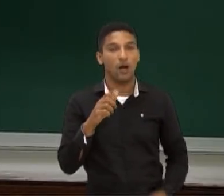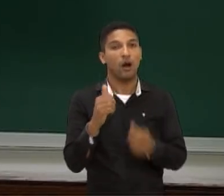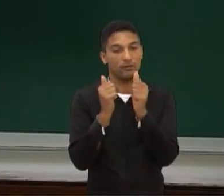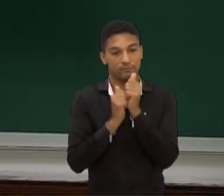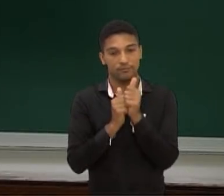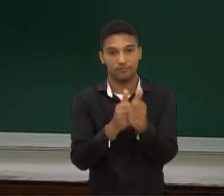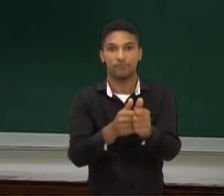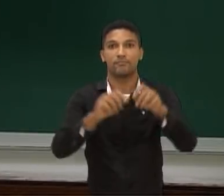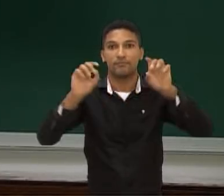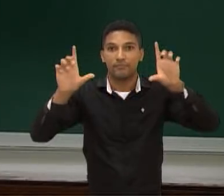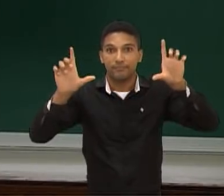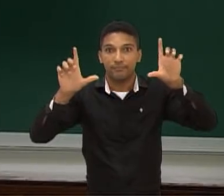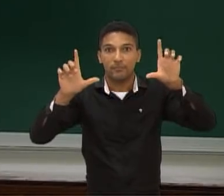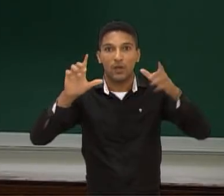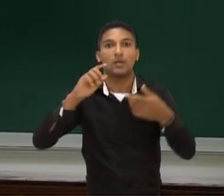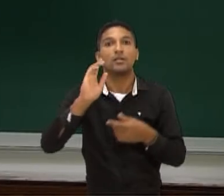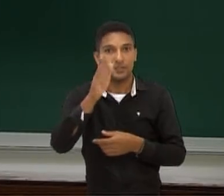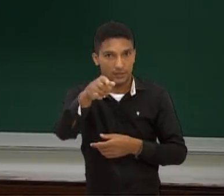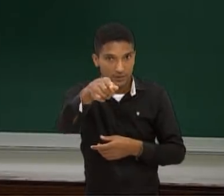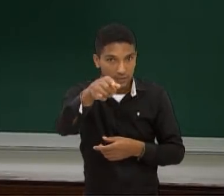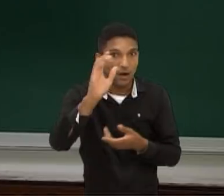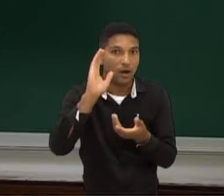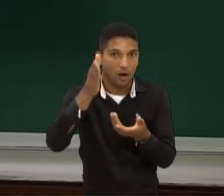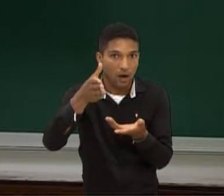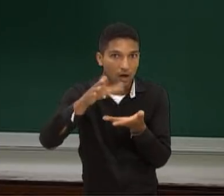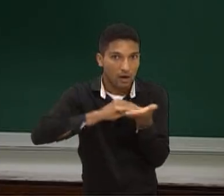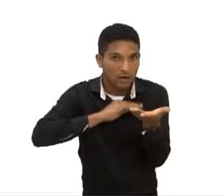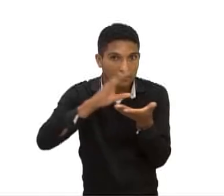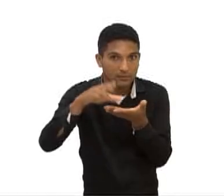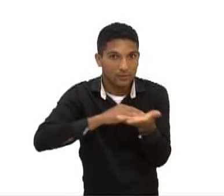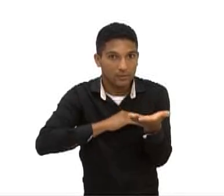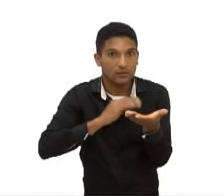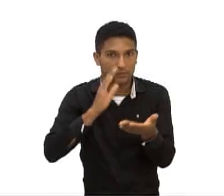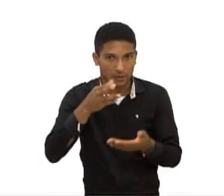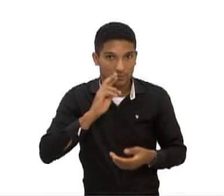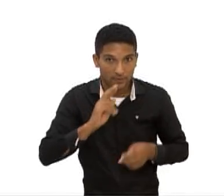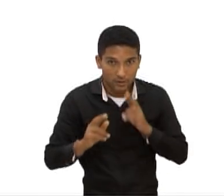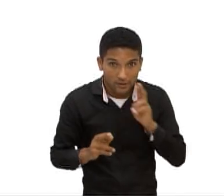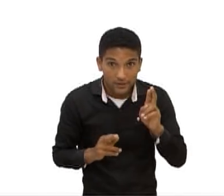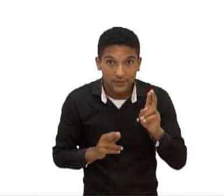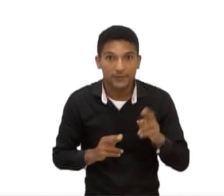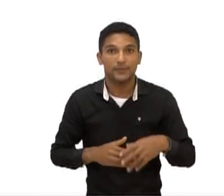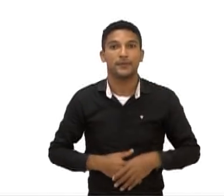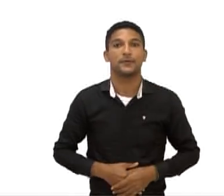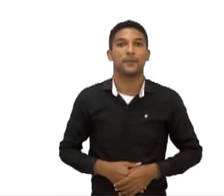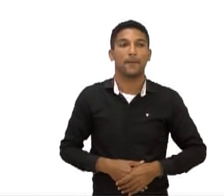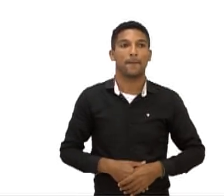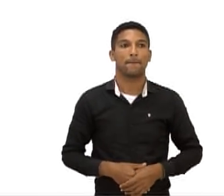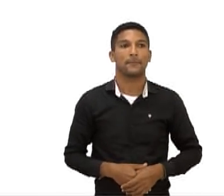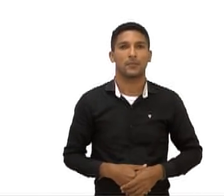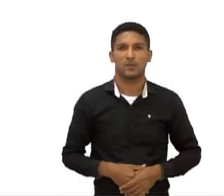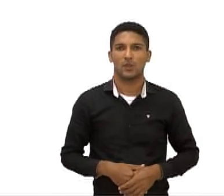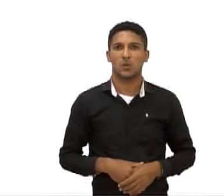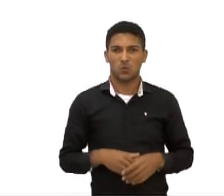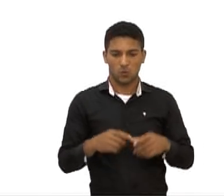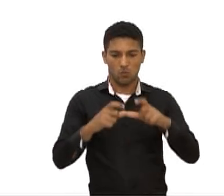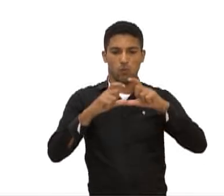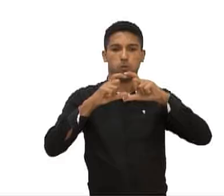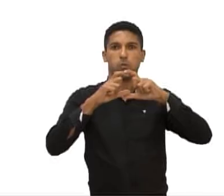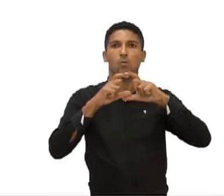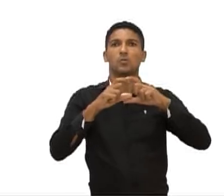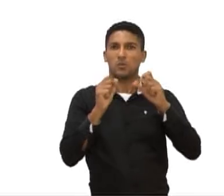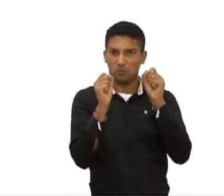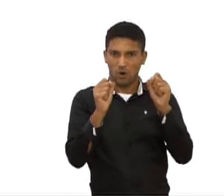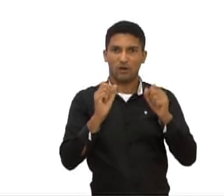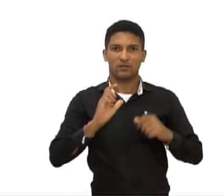aí com a professora. Copiaram, responderam. Então, olha só, os polígonos regulares podem conter linhas curvas? Será que eles podem